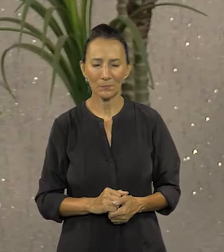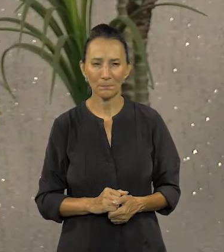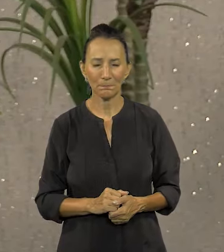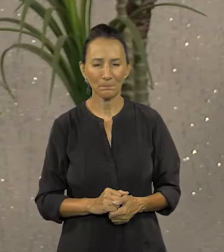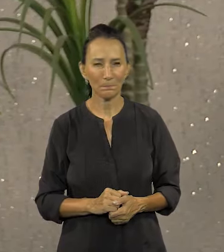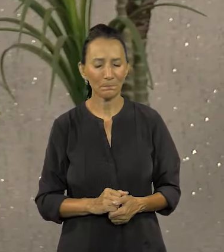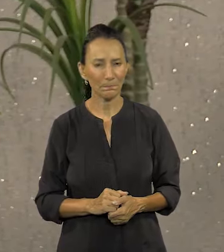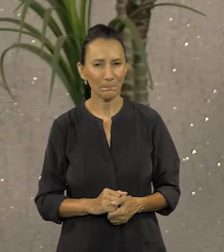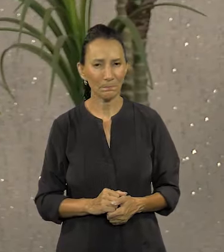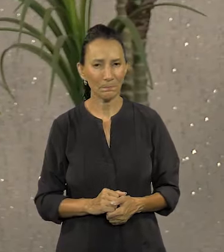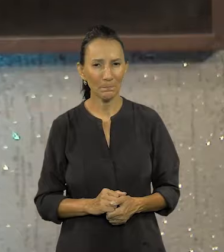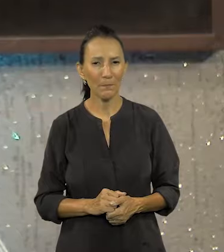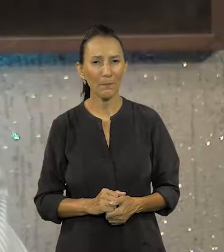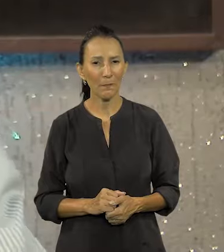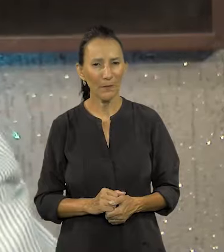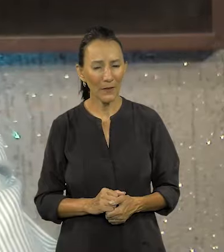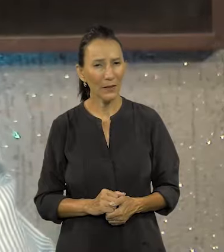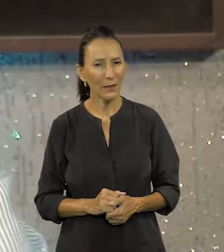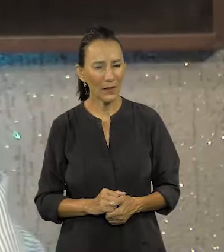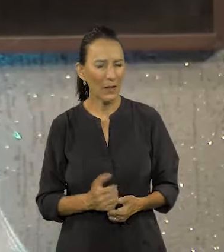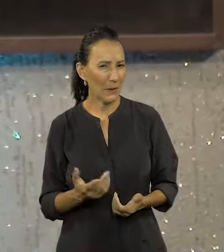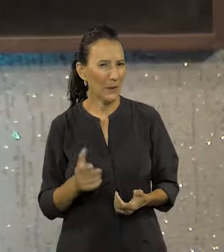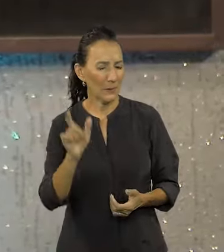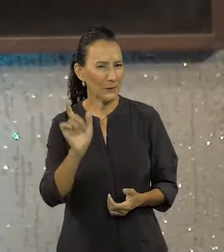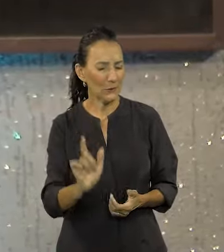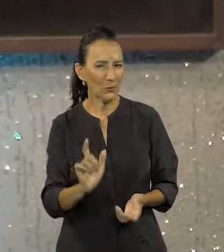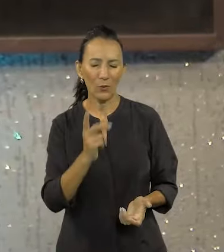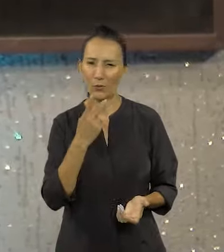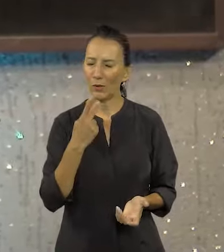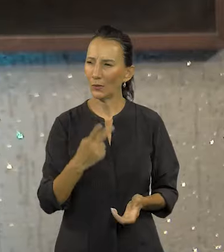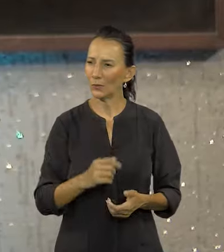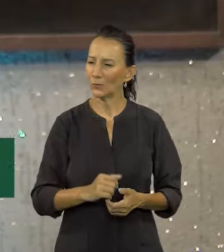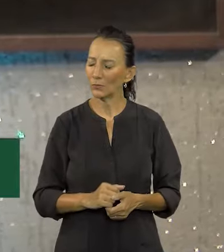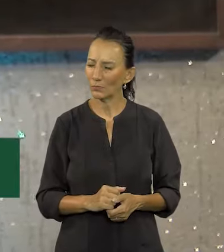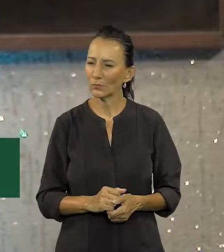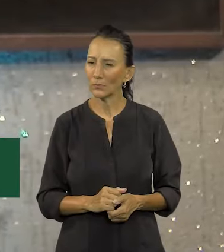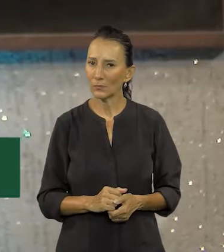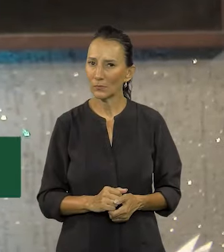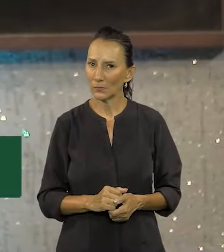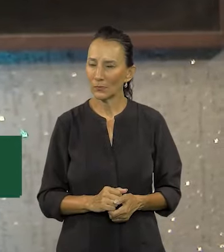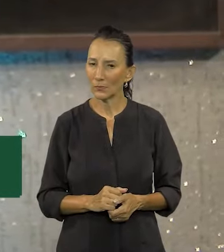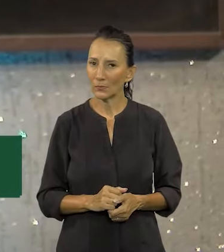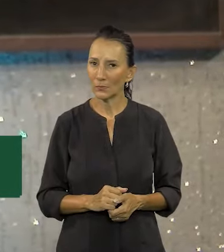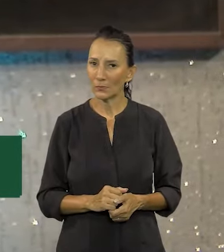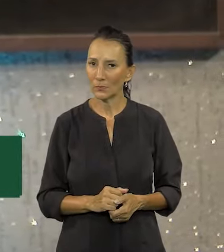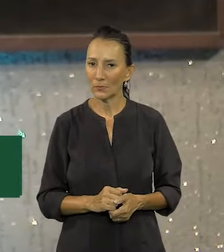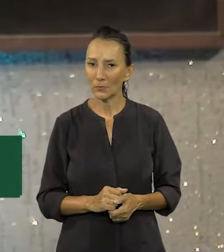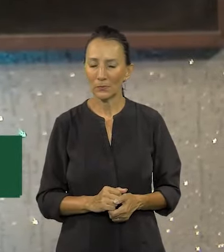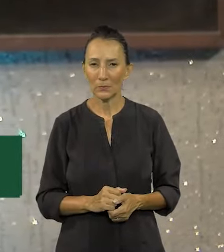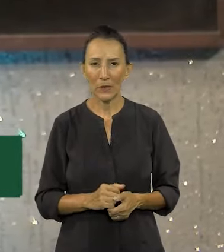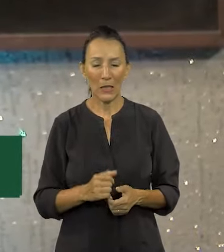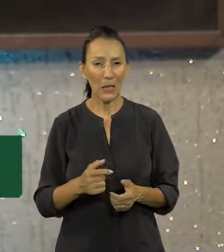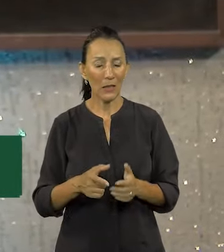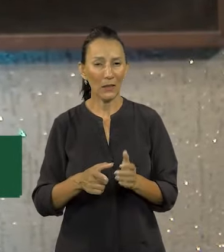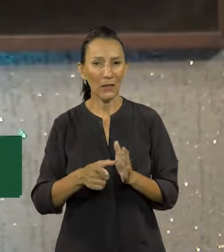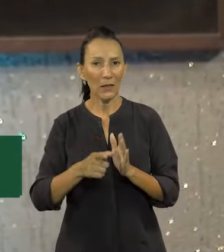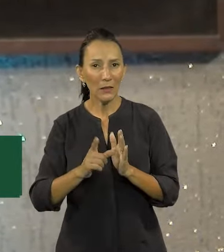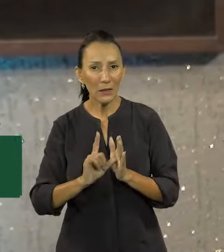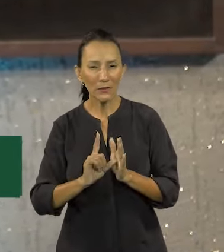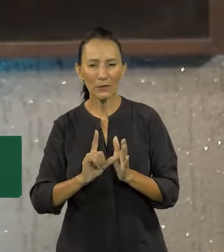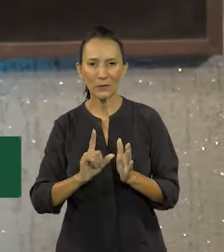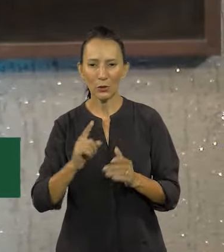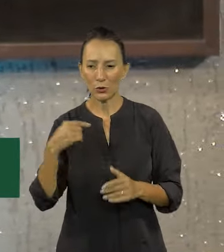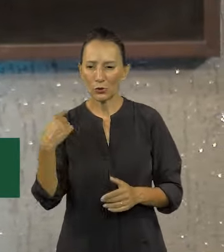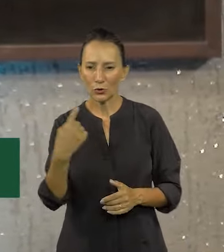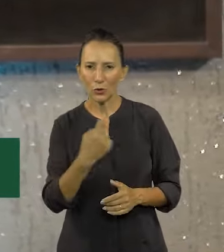é precipitado Alguém já disse assim antes de termos uma ação que possa